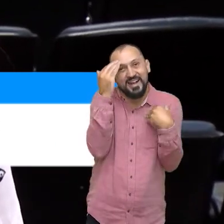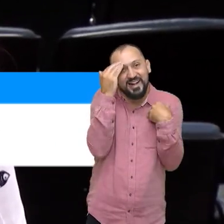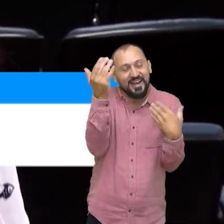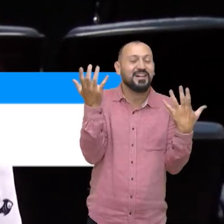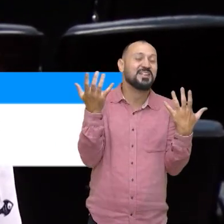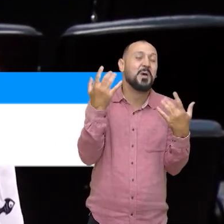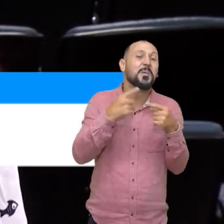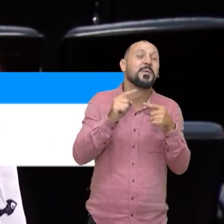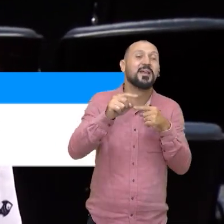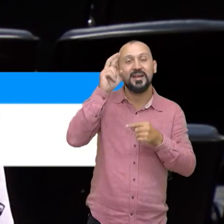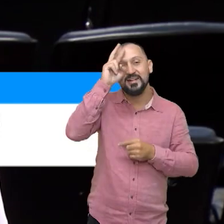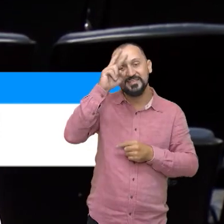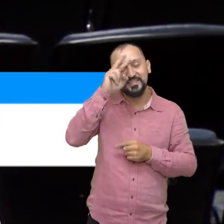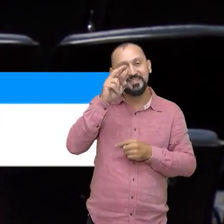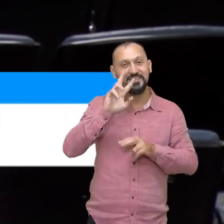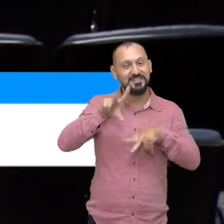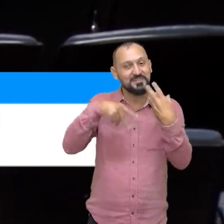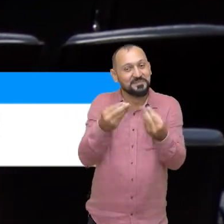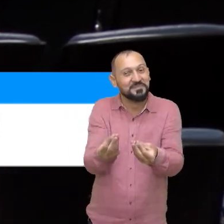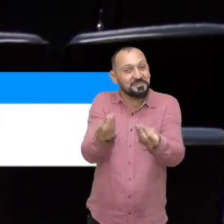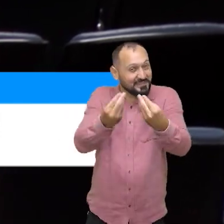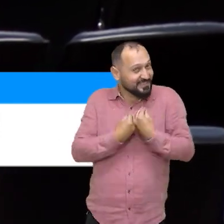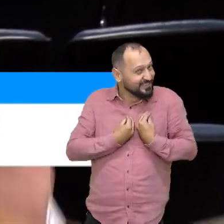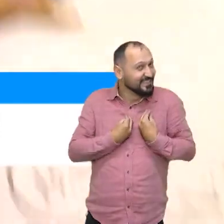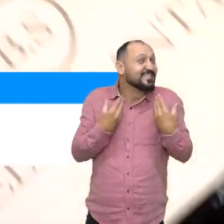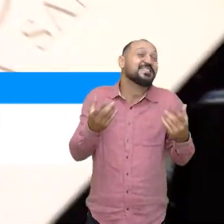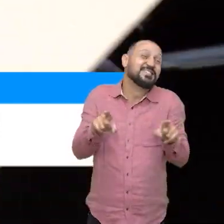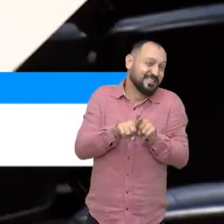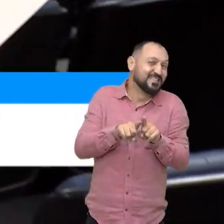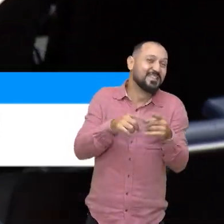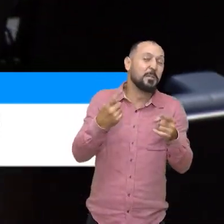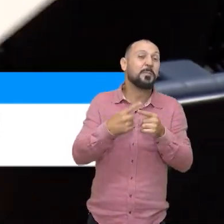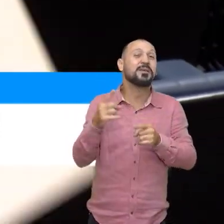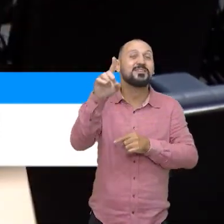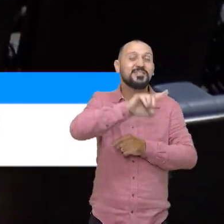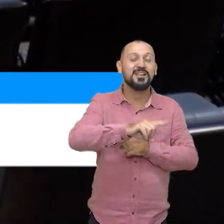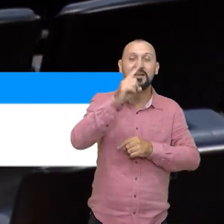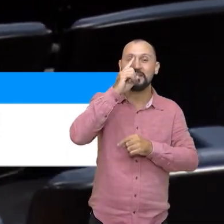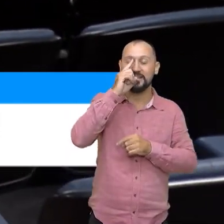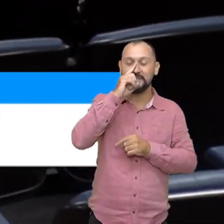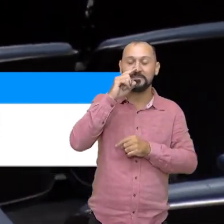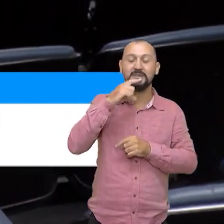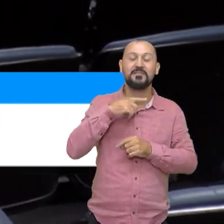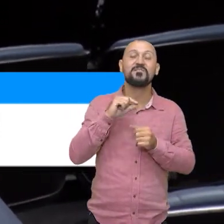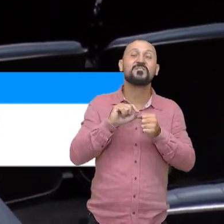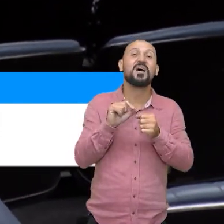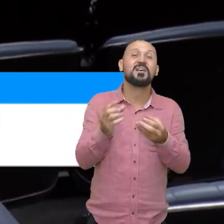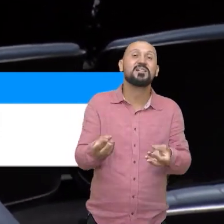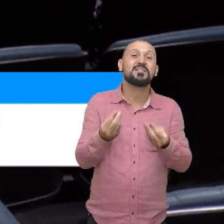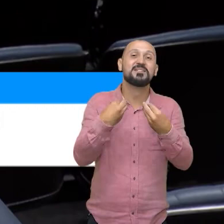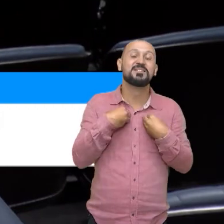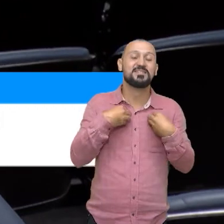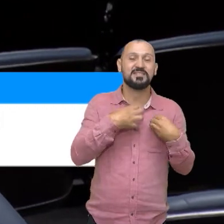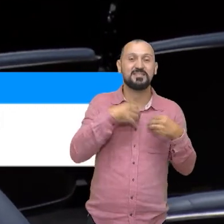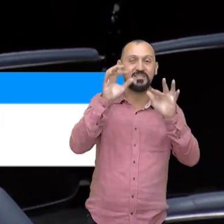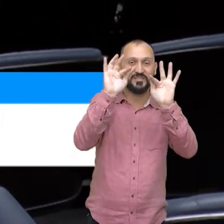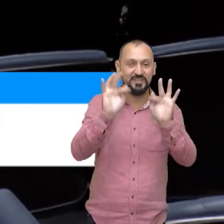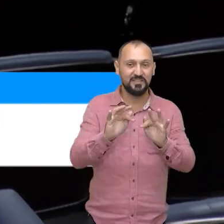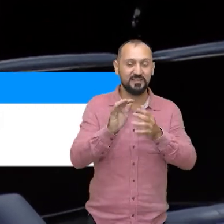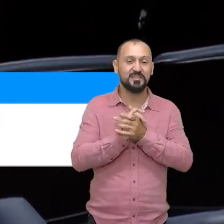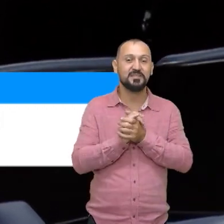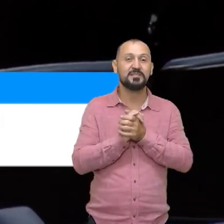fica totalmente gratificada por ser lembrada e por ganhar um brinde também, né? Dia das Mães, que deixa a gente,